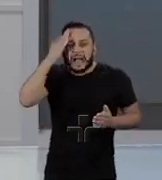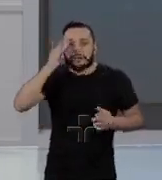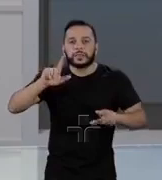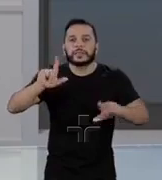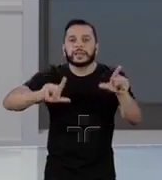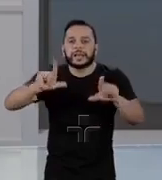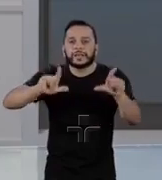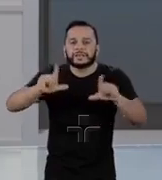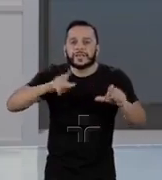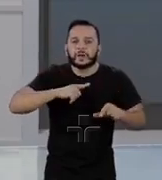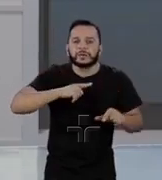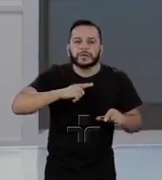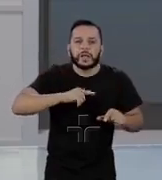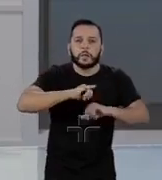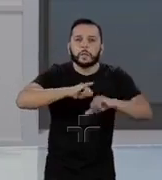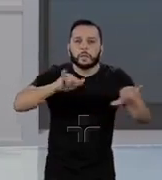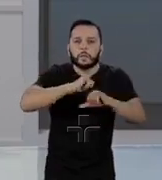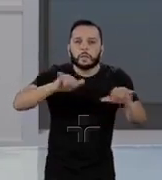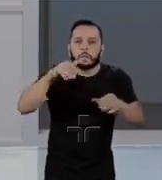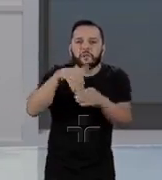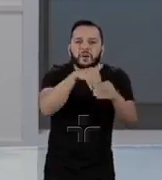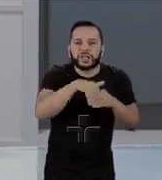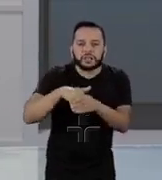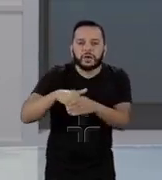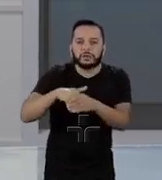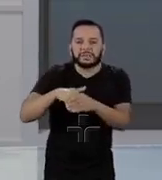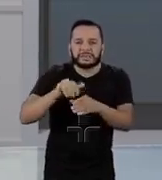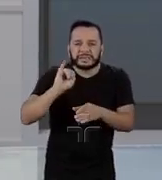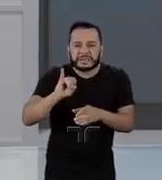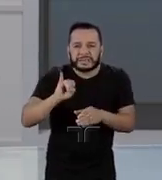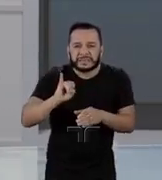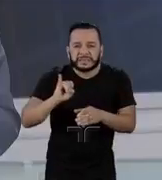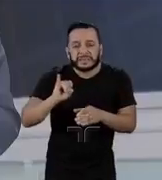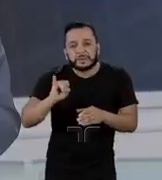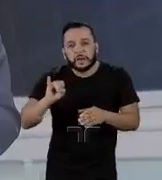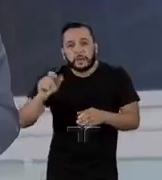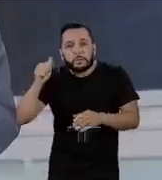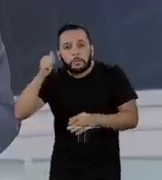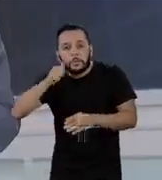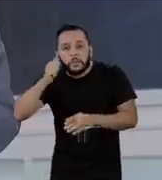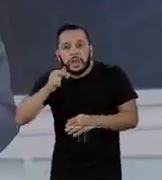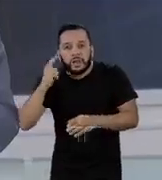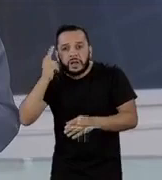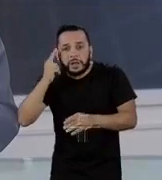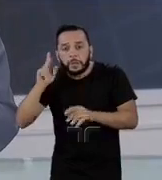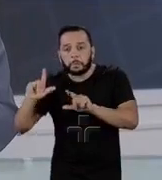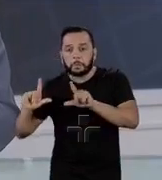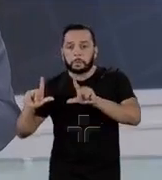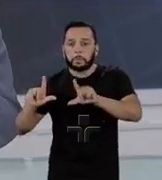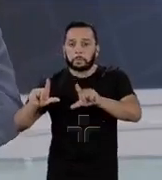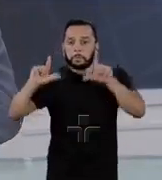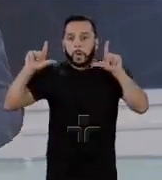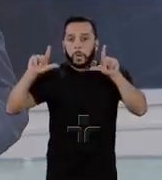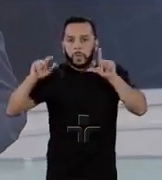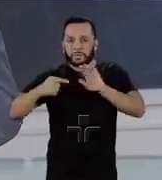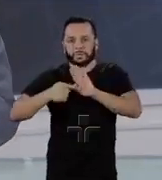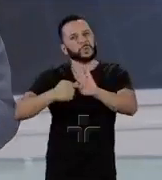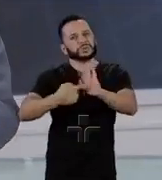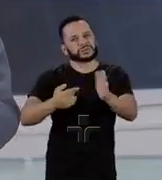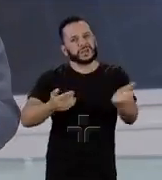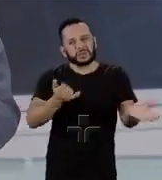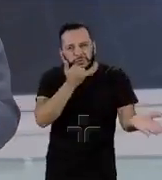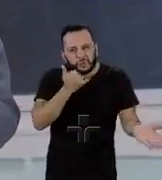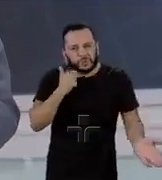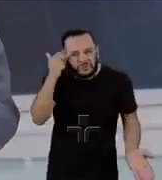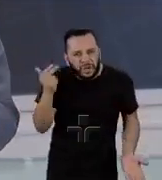temo que se vire, inclusive, contra as intenções da esquerda. De qualquer forma, há um clamor popular pela violência,